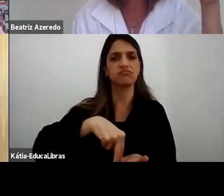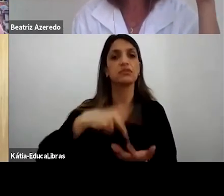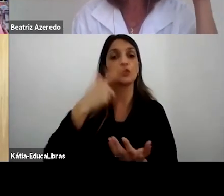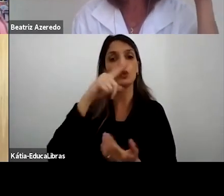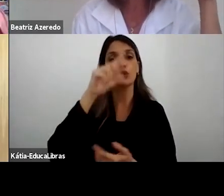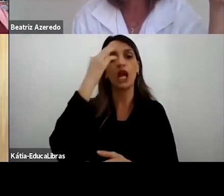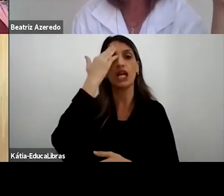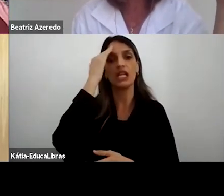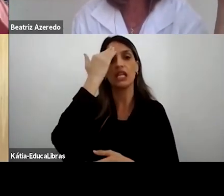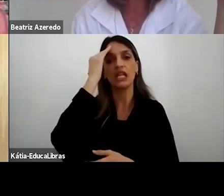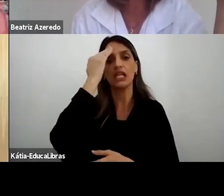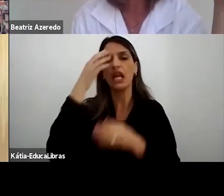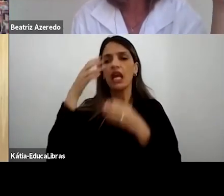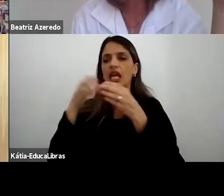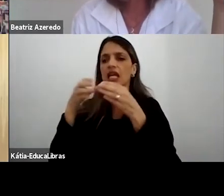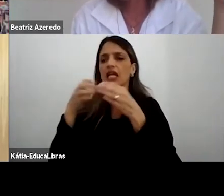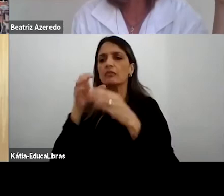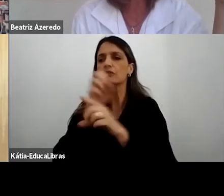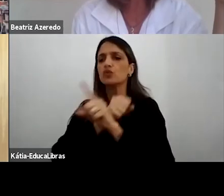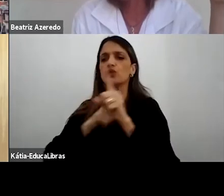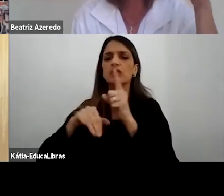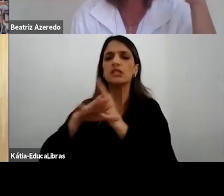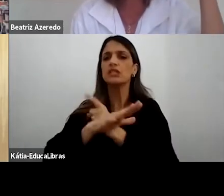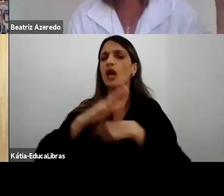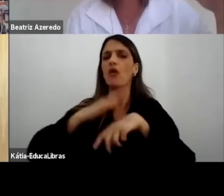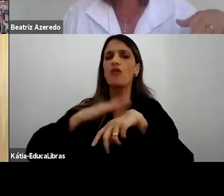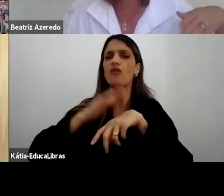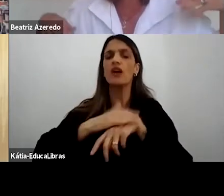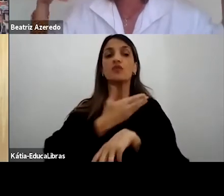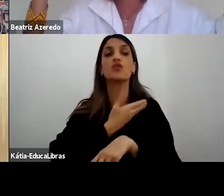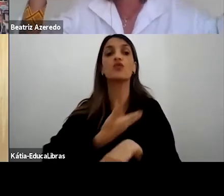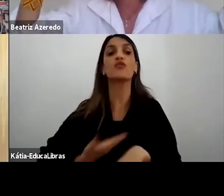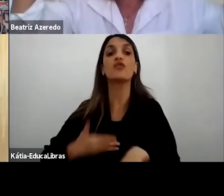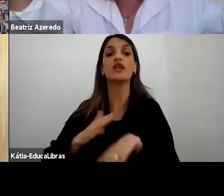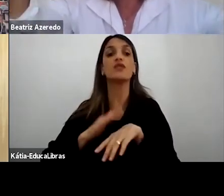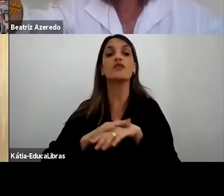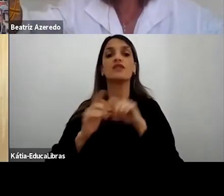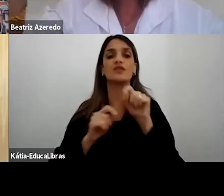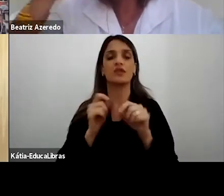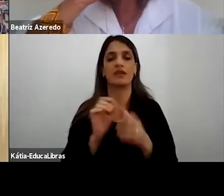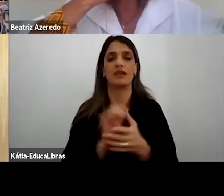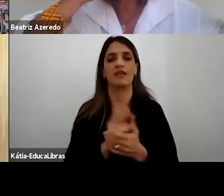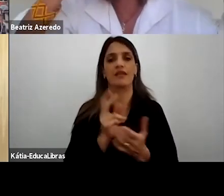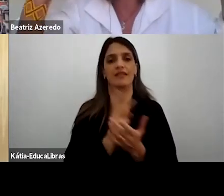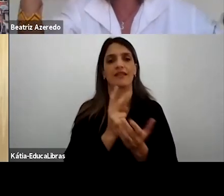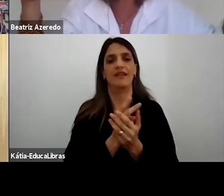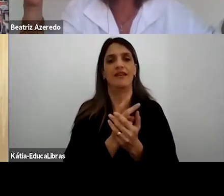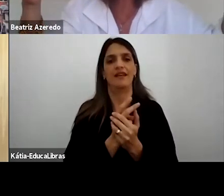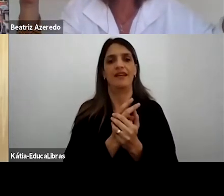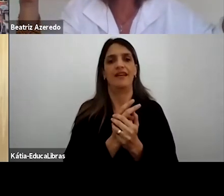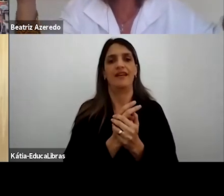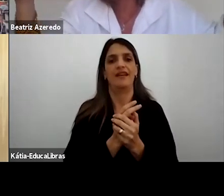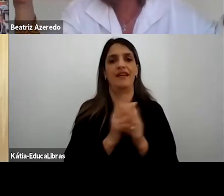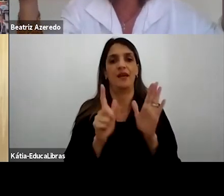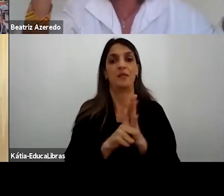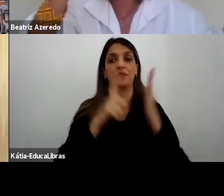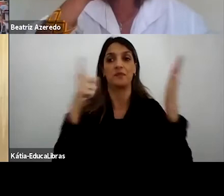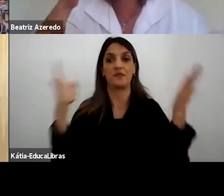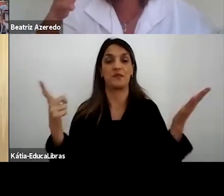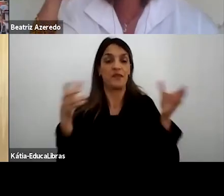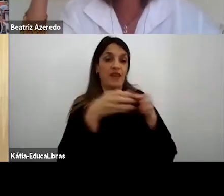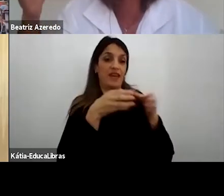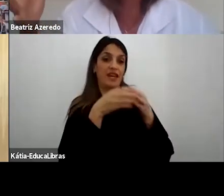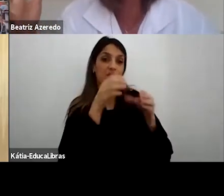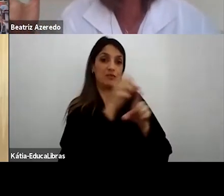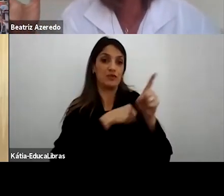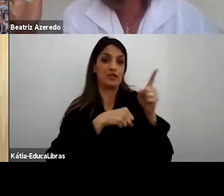o que é a equipe social do governo. Eu sempre brinco, quando a gente conseguir ver na primeira página uma foto da equipe social, que nem a